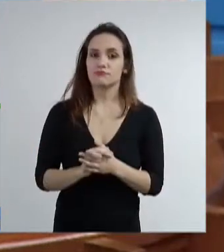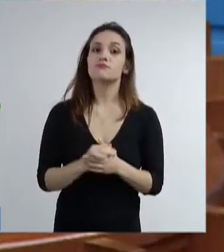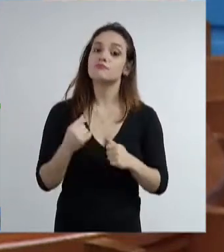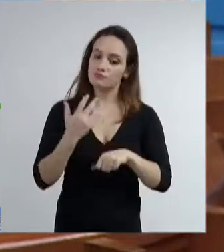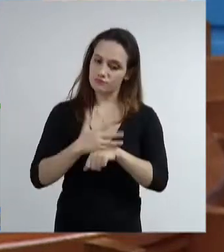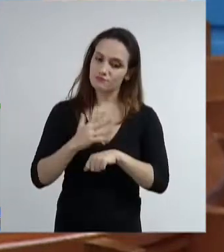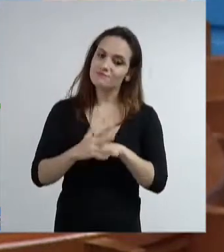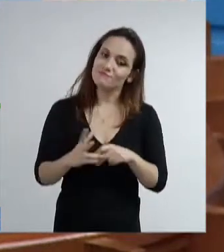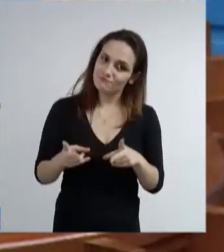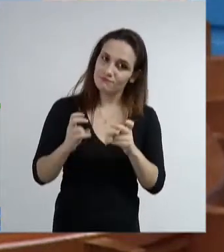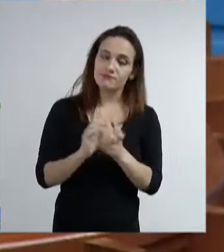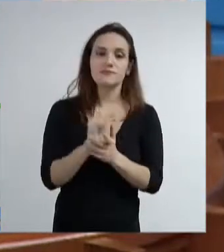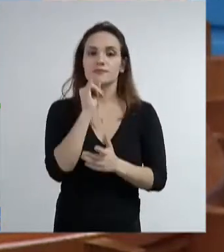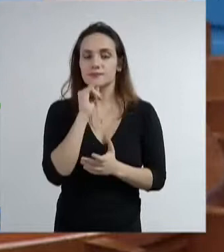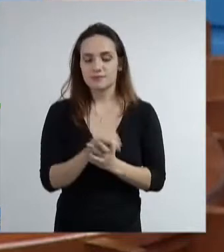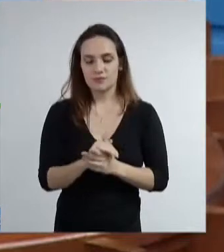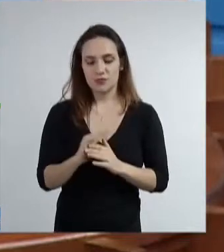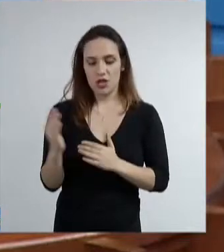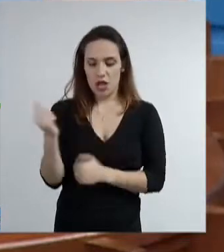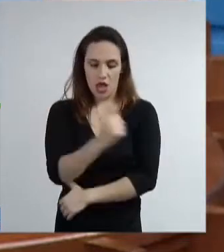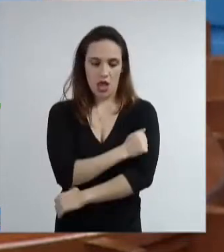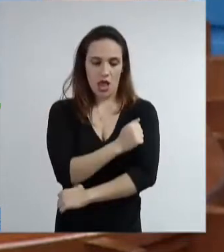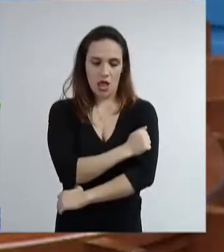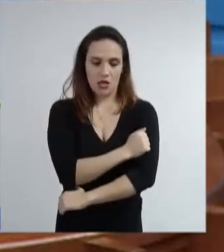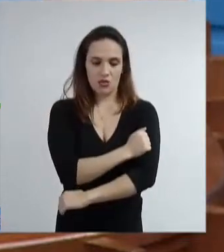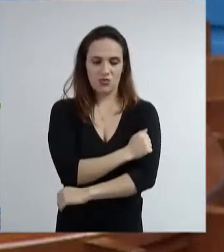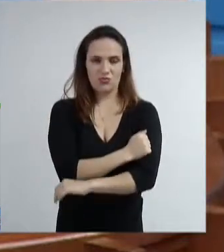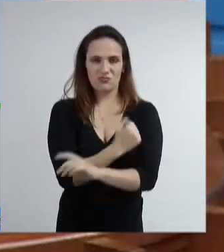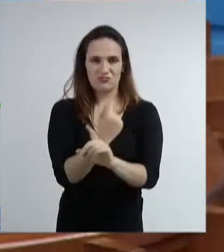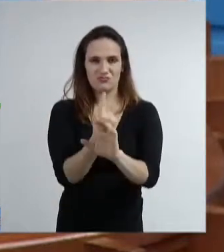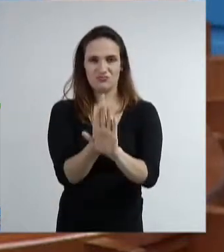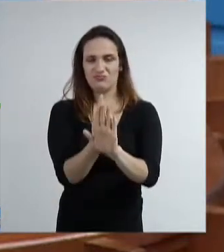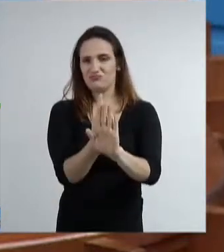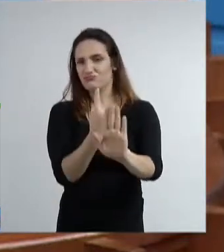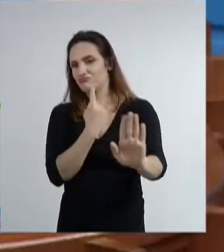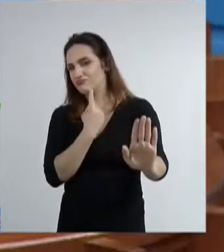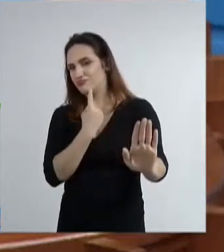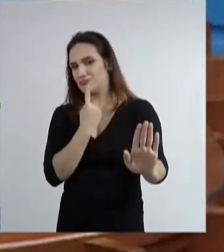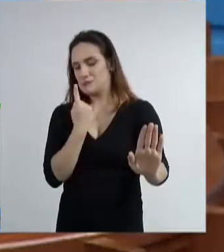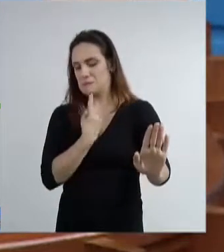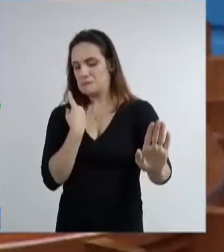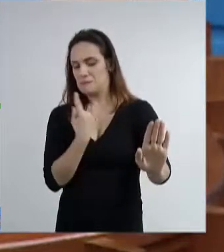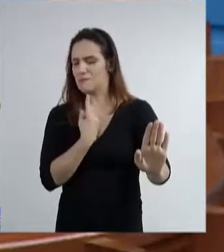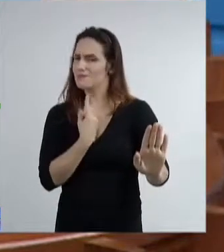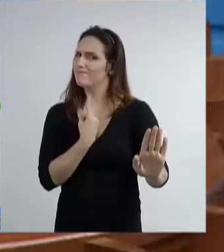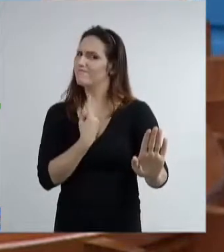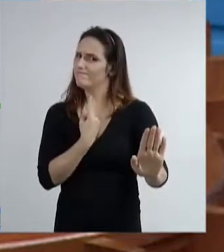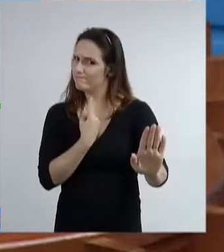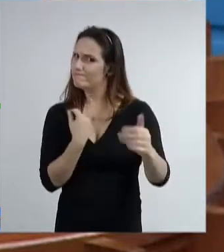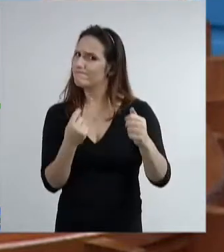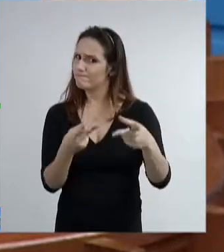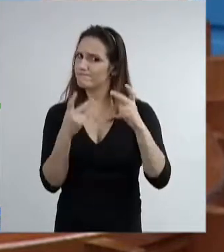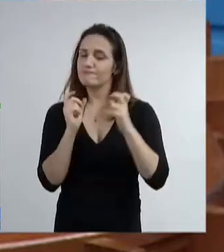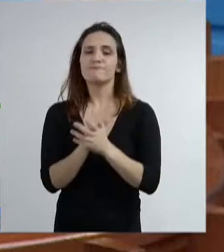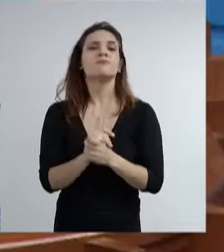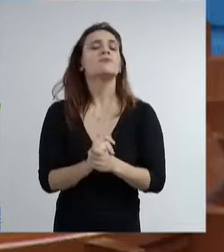O isolamento, por exemplo, dentro de sala de aula. Aliás, ontem eu assisti um debate sobre a